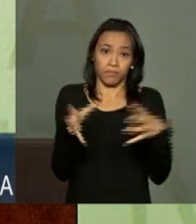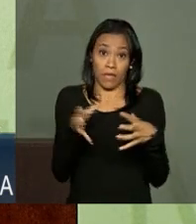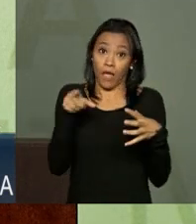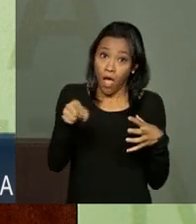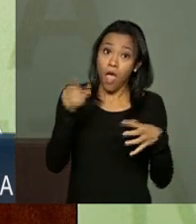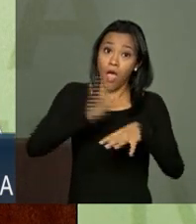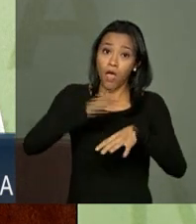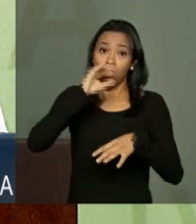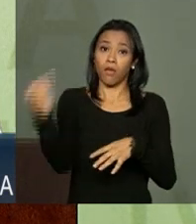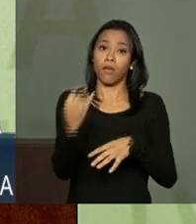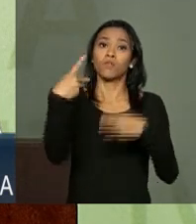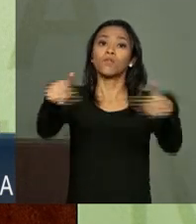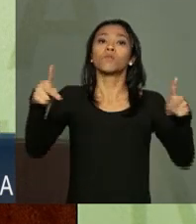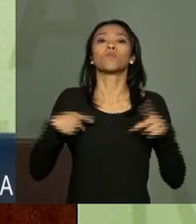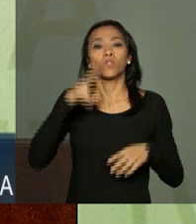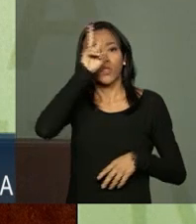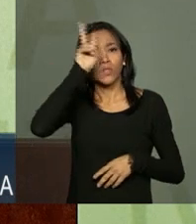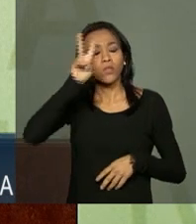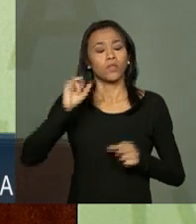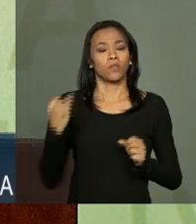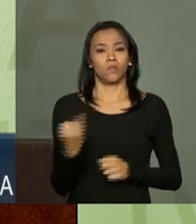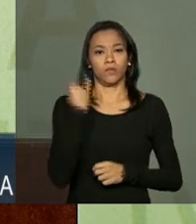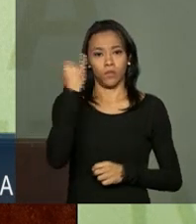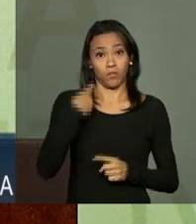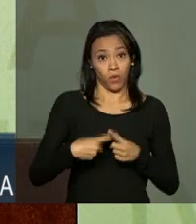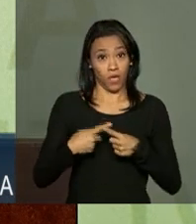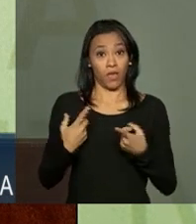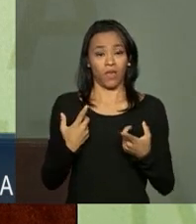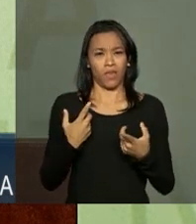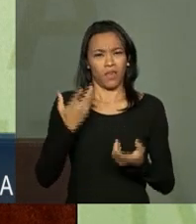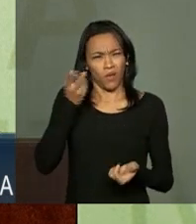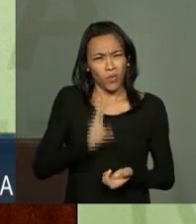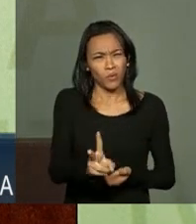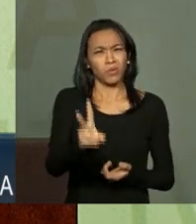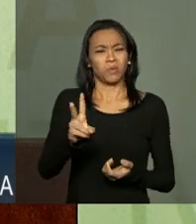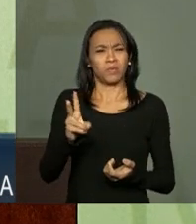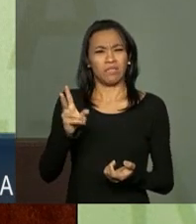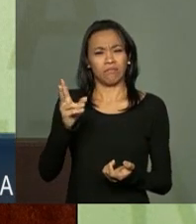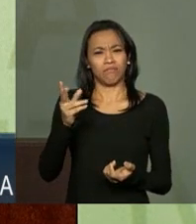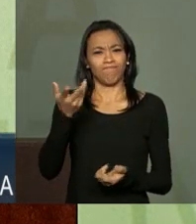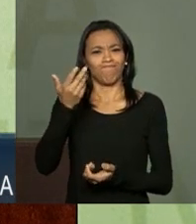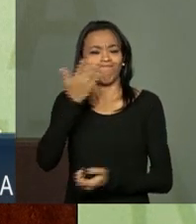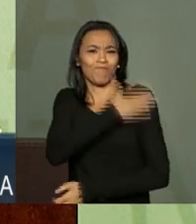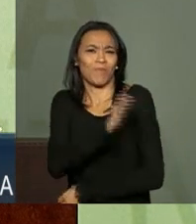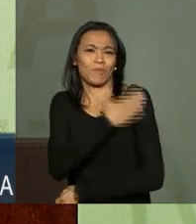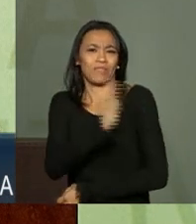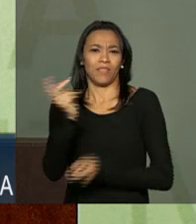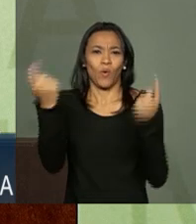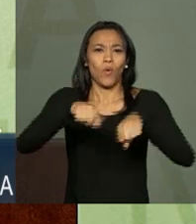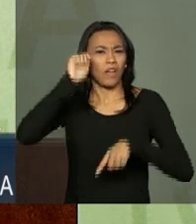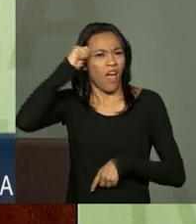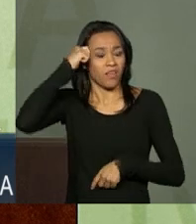própria história, porque a persistência da discriminação racial no nosso país é